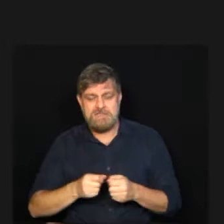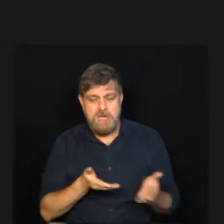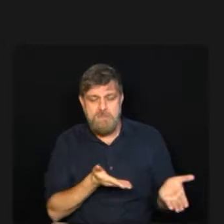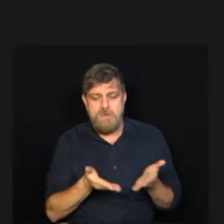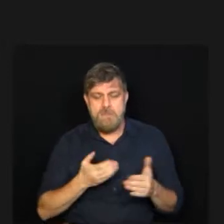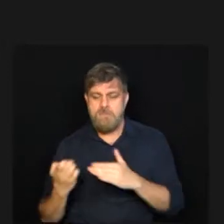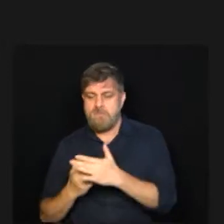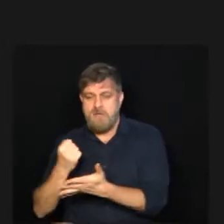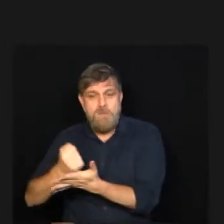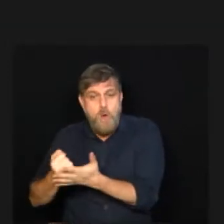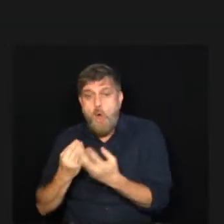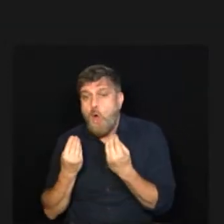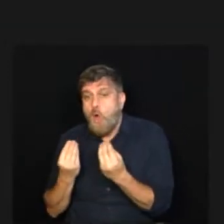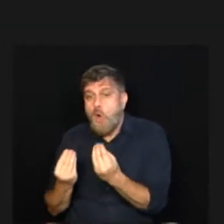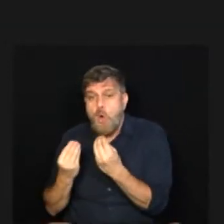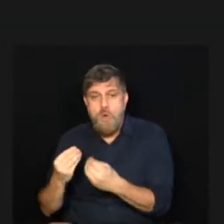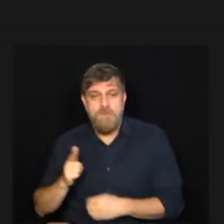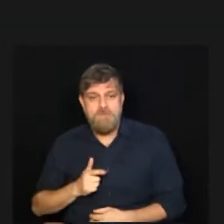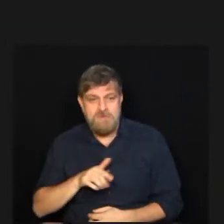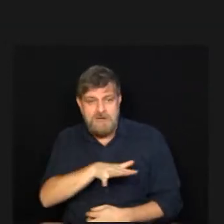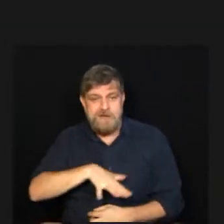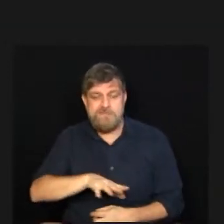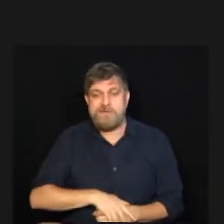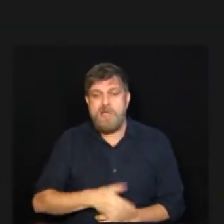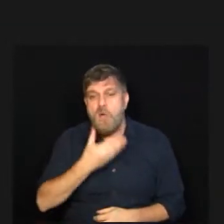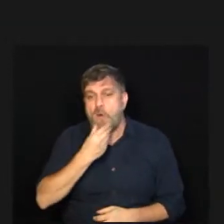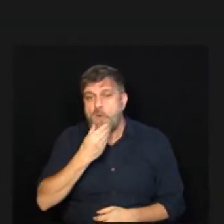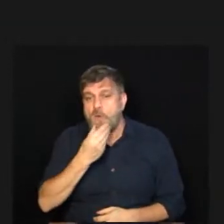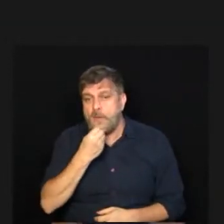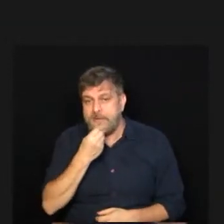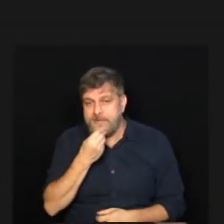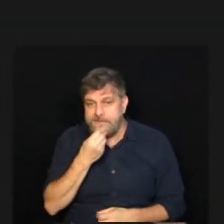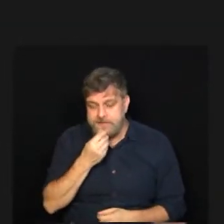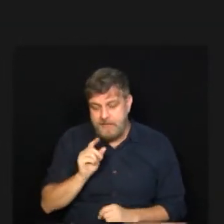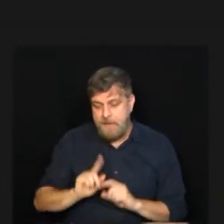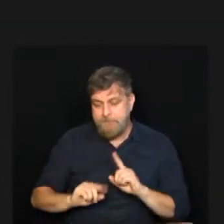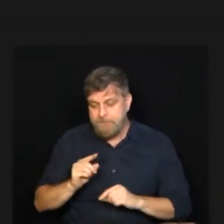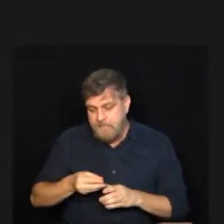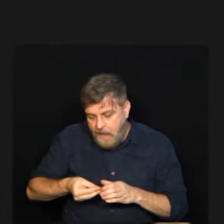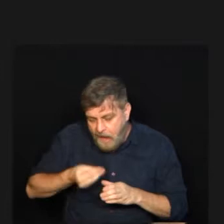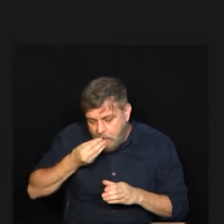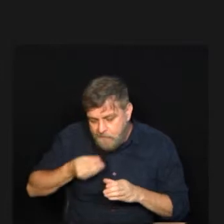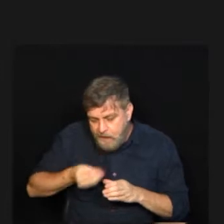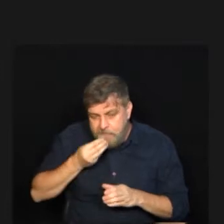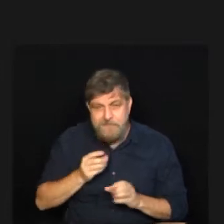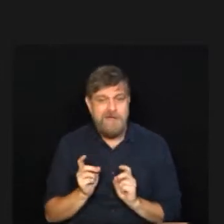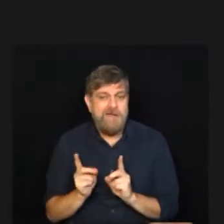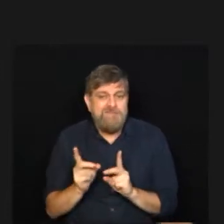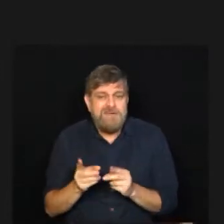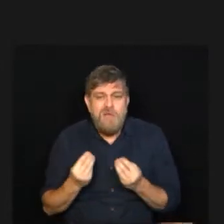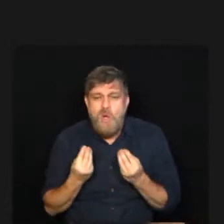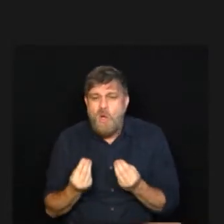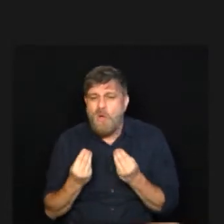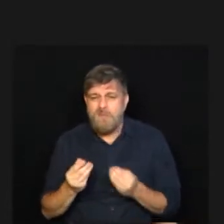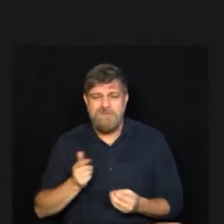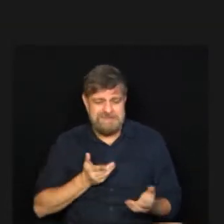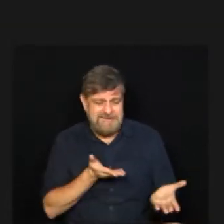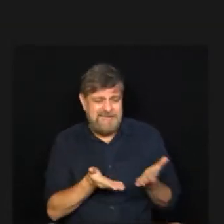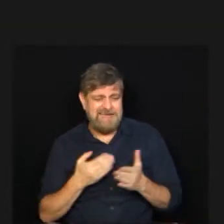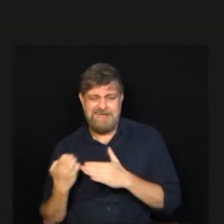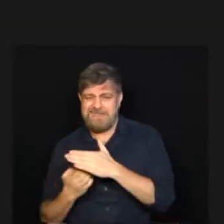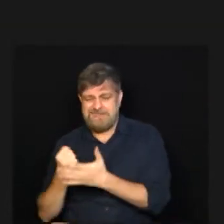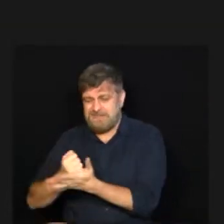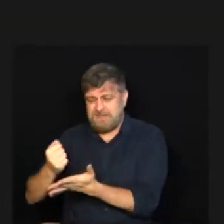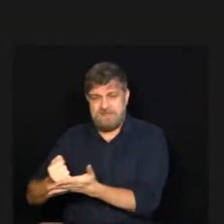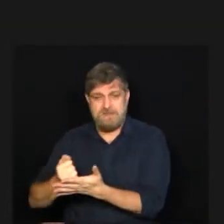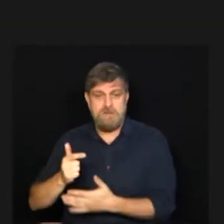licitação. Como você vai fazer licitação de um carrinho de pipoca? Né, é uma questão social, não é nem a questão de fazer a